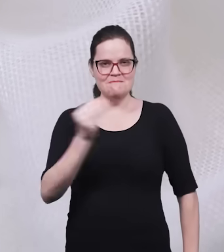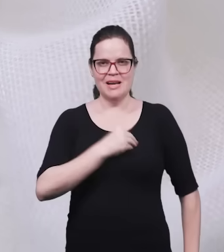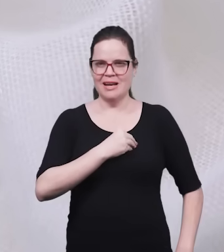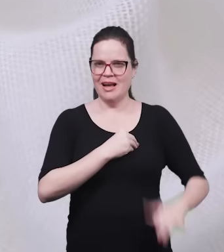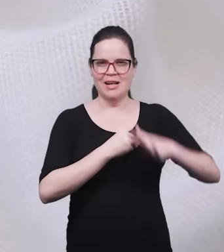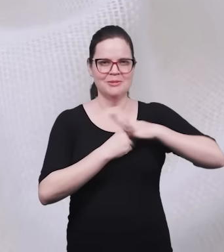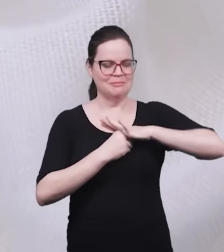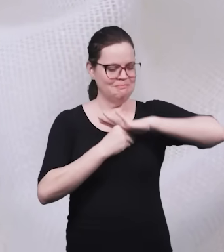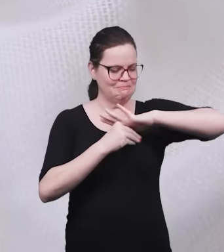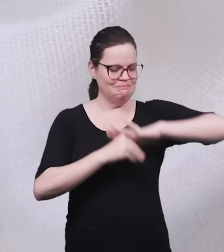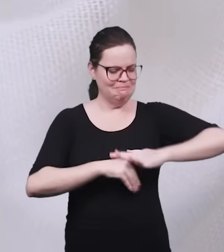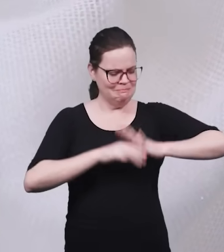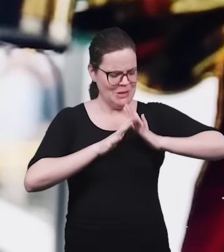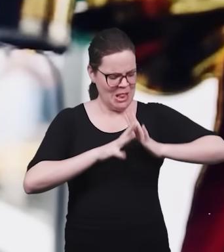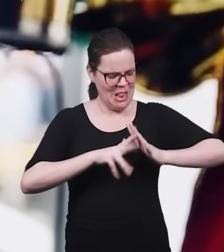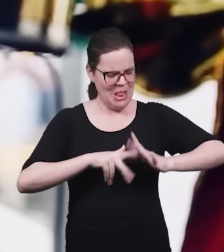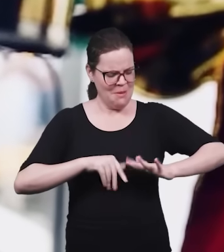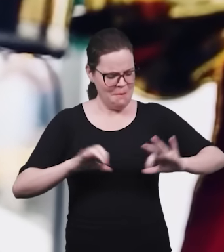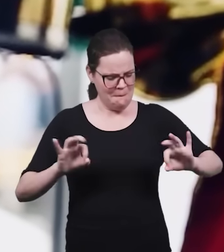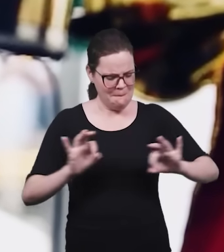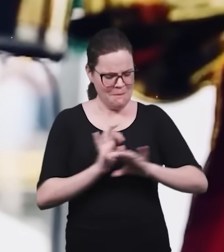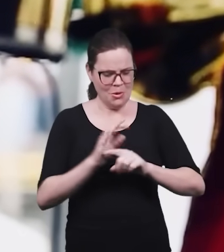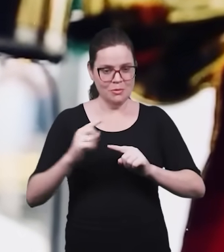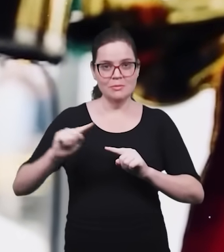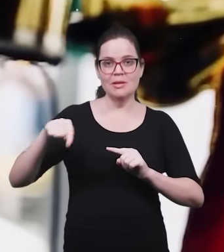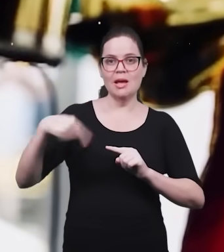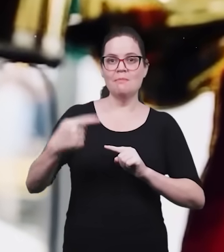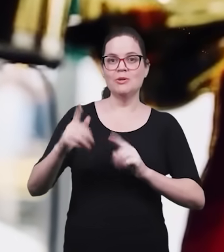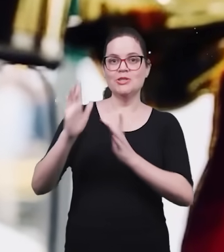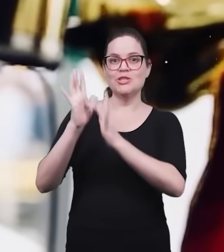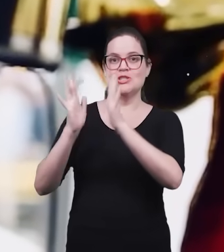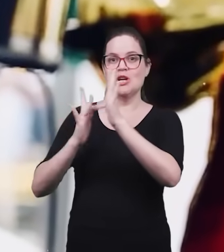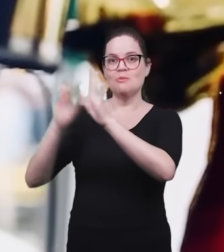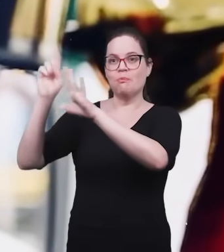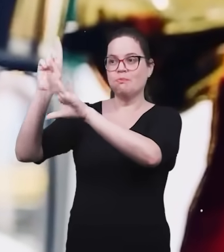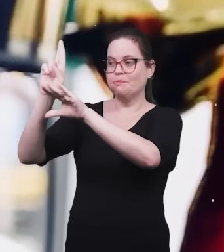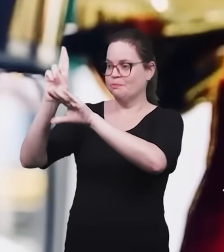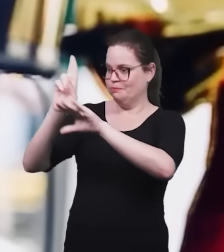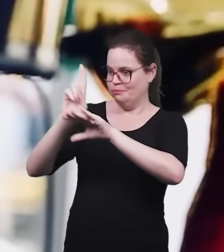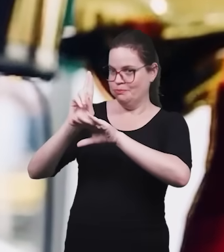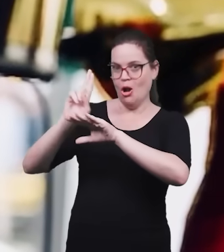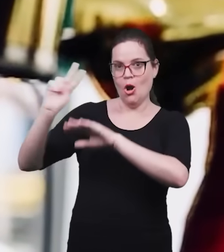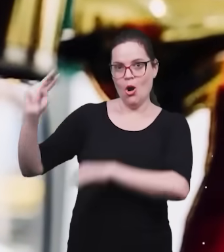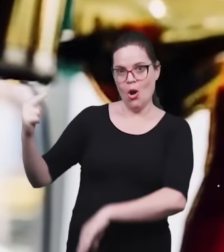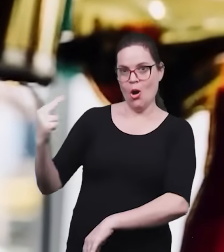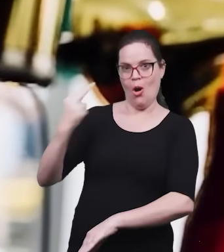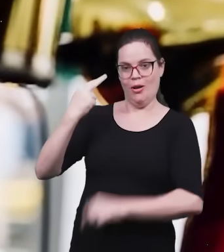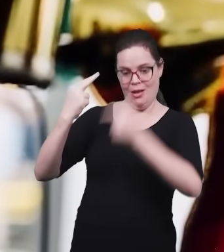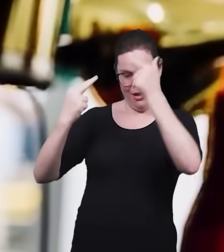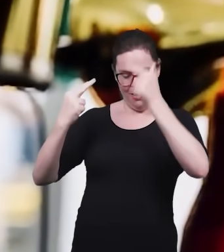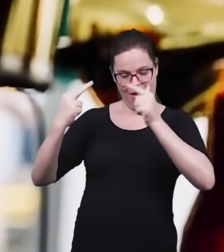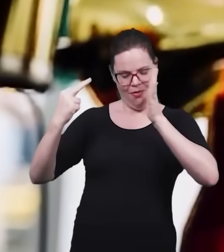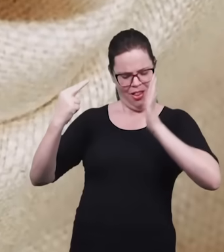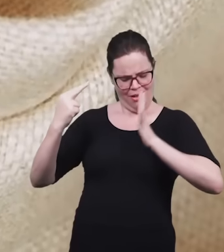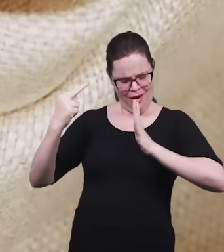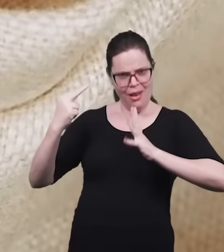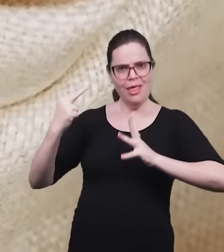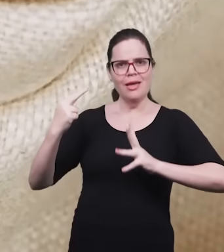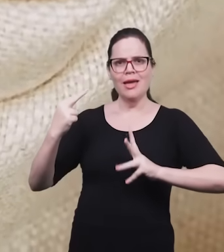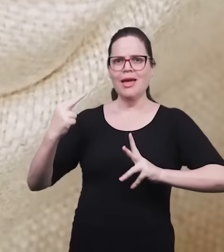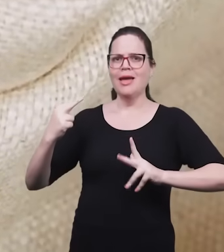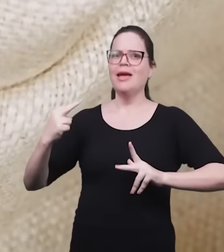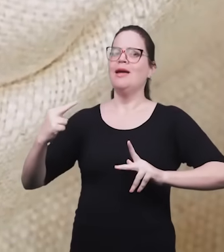no sangue do Cordeiro. Quando Jesus vier naquele grande